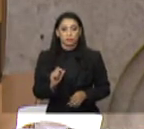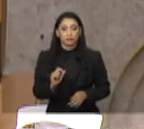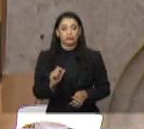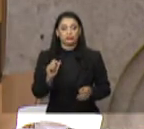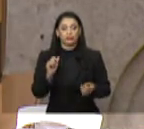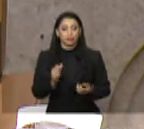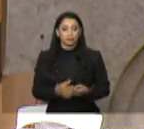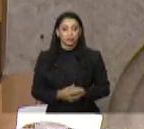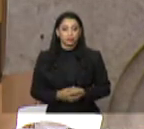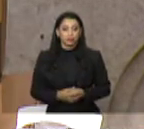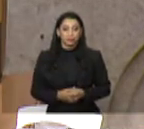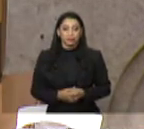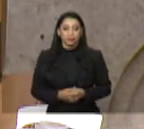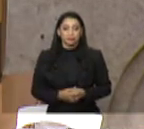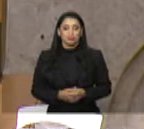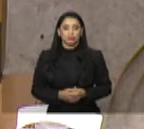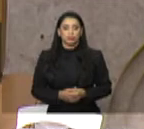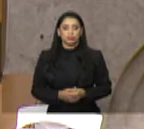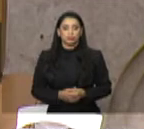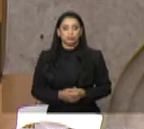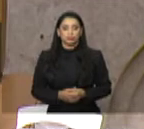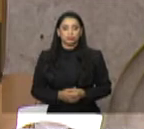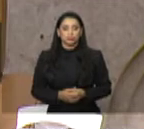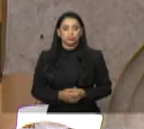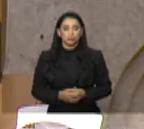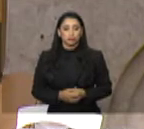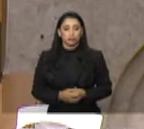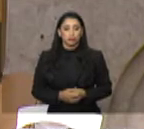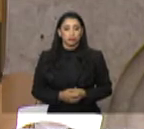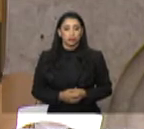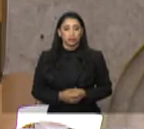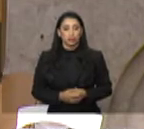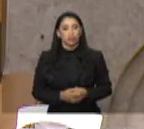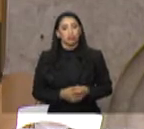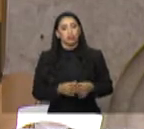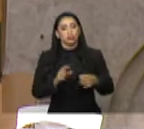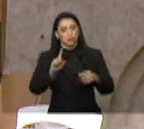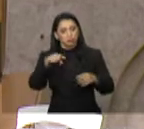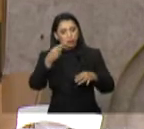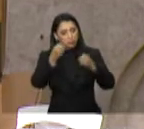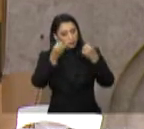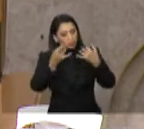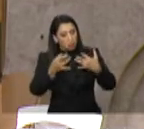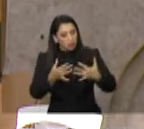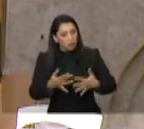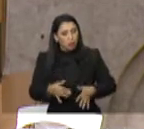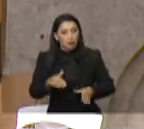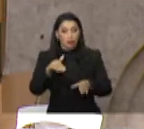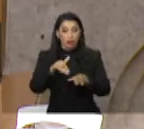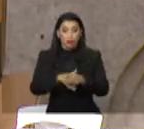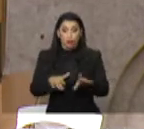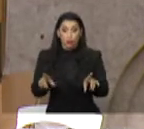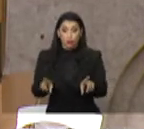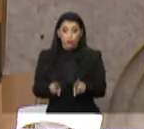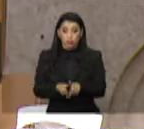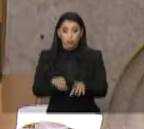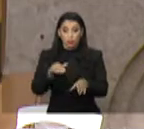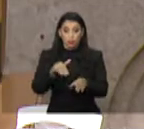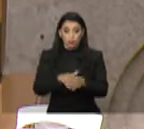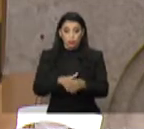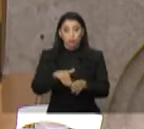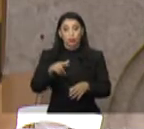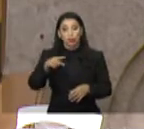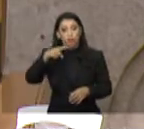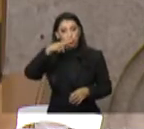termos das premissas expostas no seu voto e do voto do ministro Edson